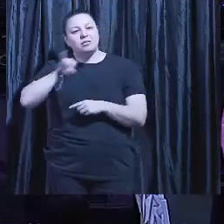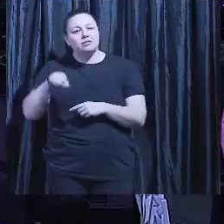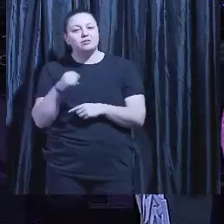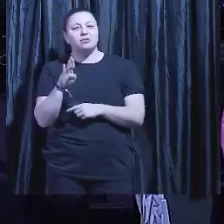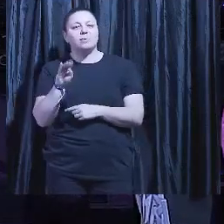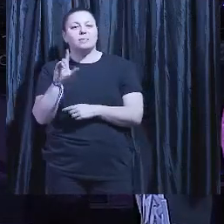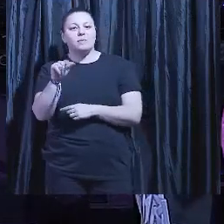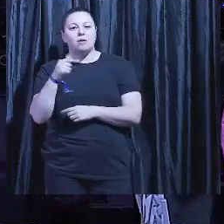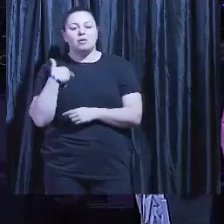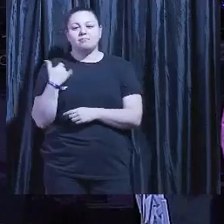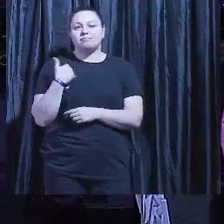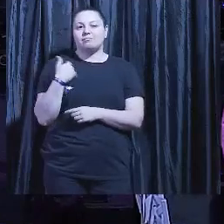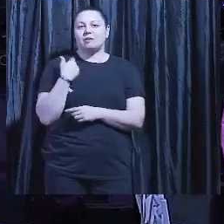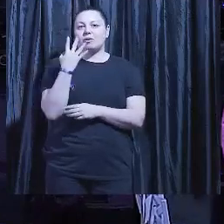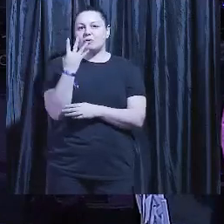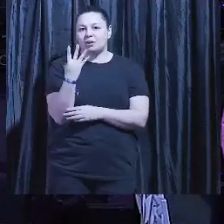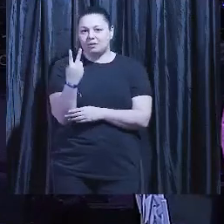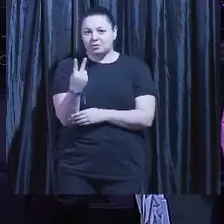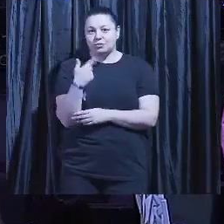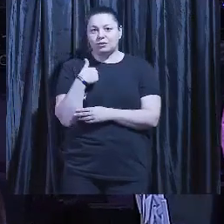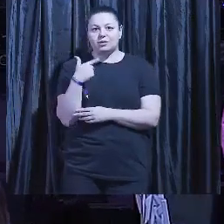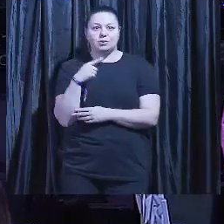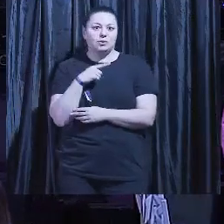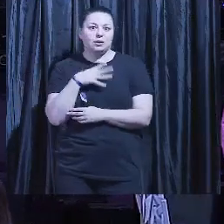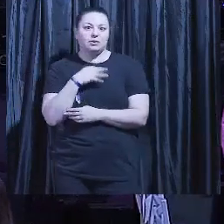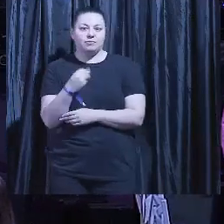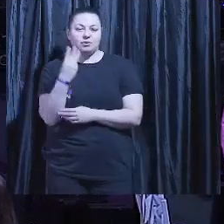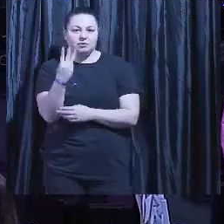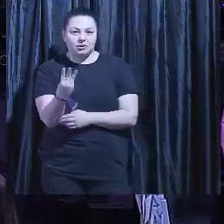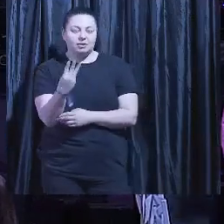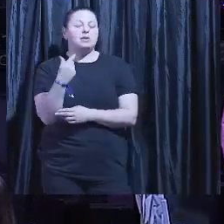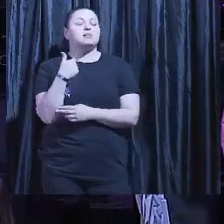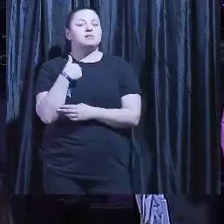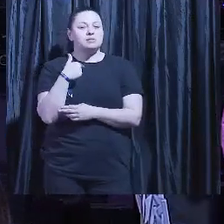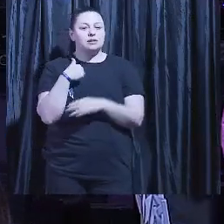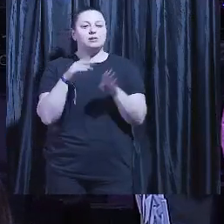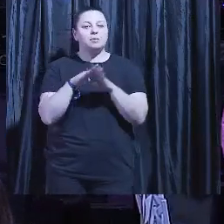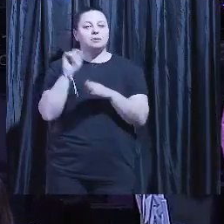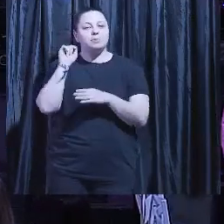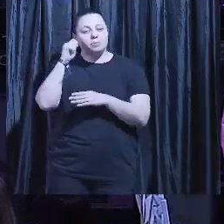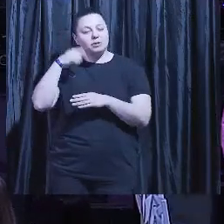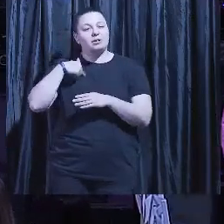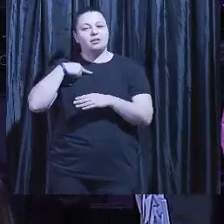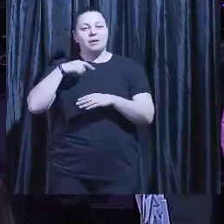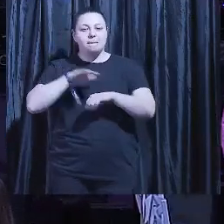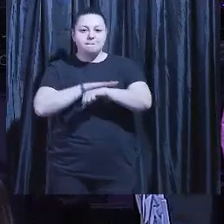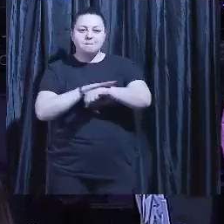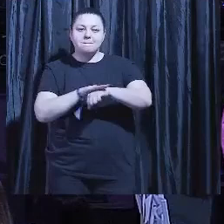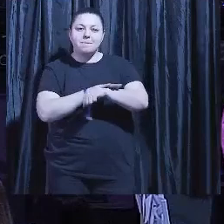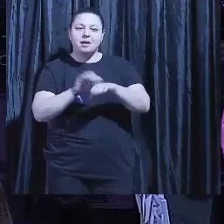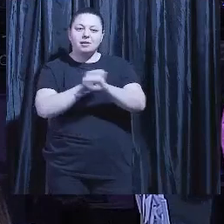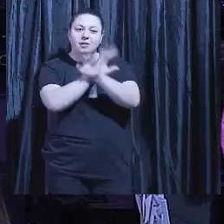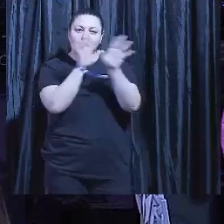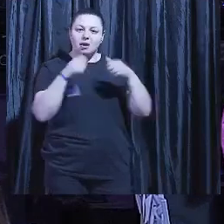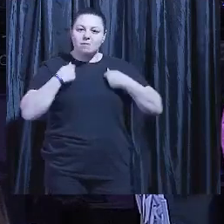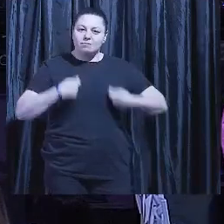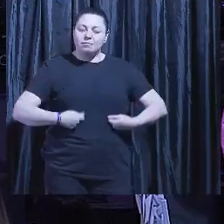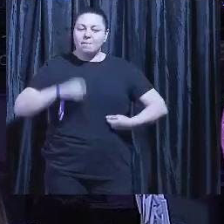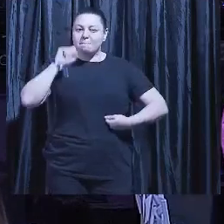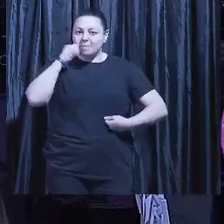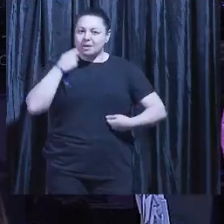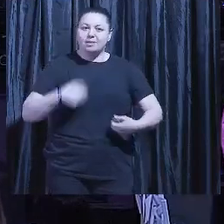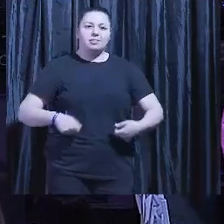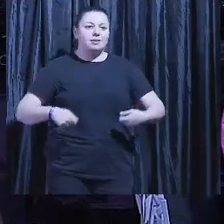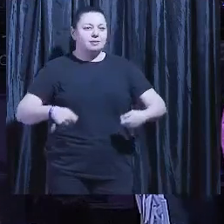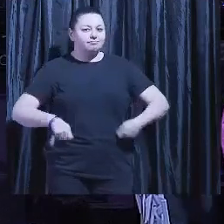de 42 anos, pai de 3 crianças, sou um afrodescendente de pele clara, estou usando bombeta preta, camisa preta,